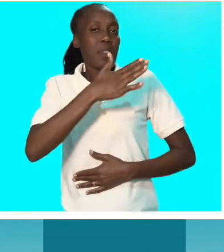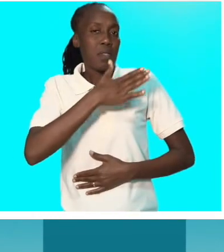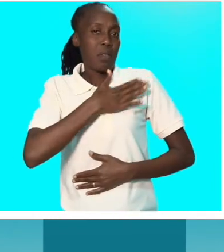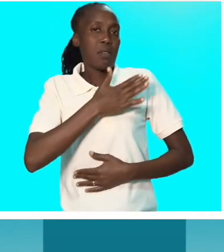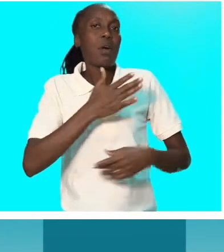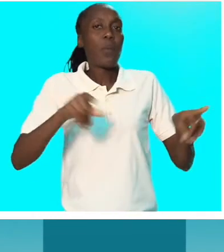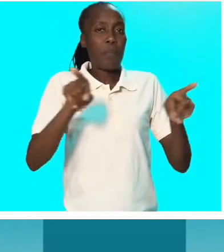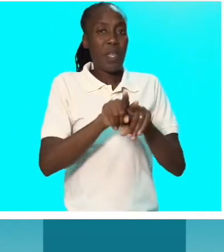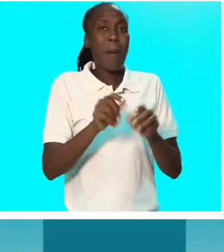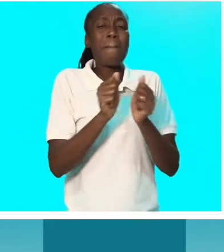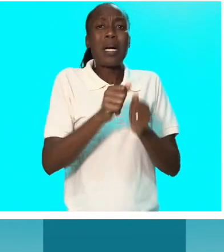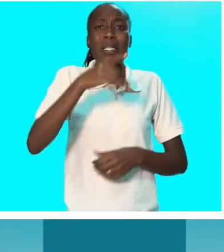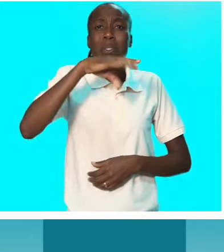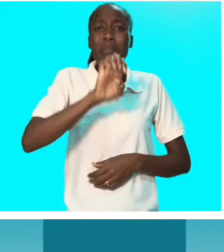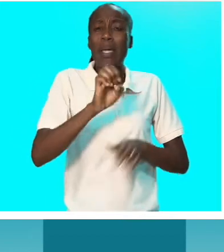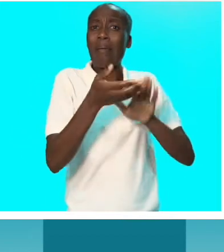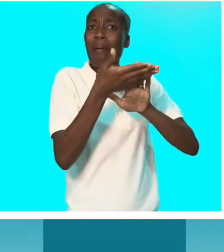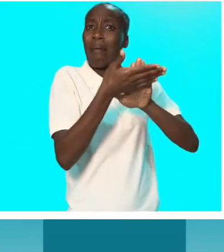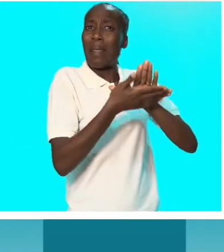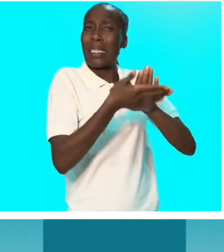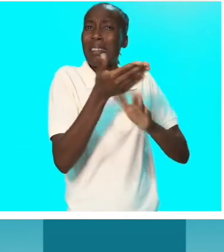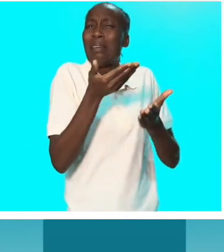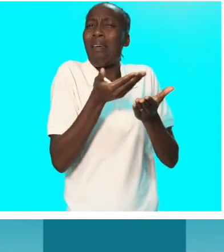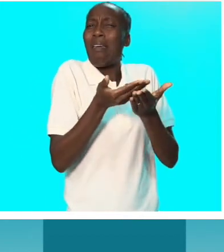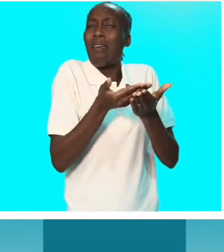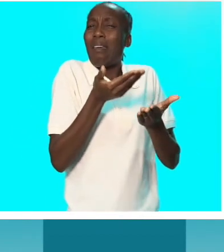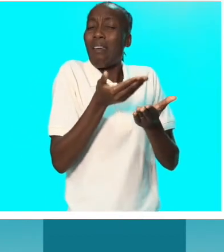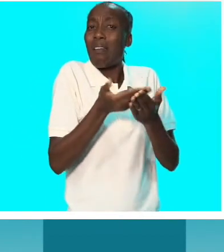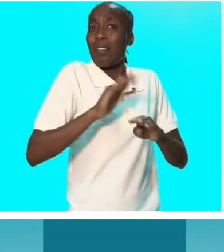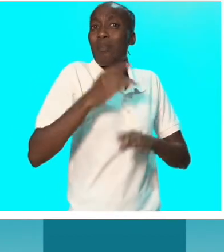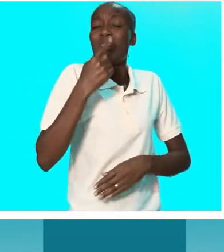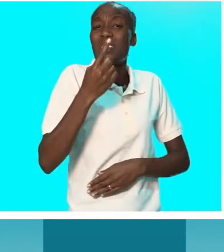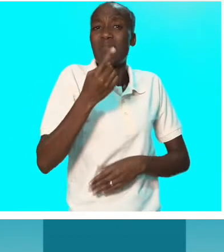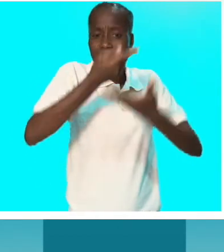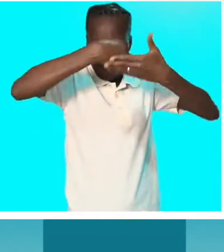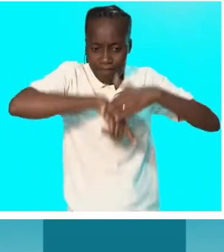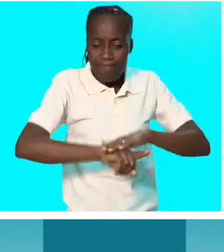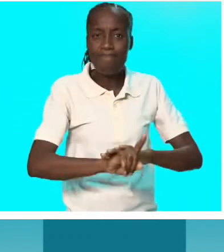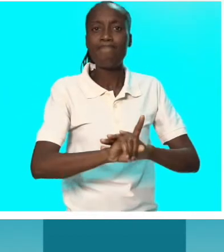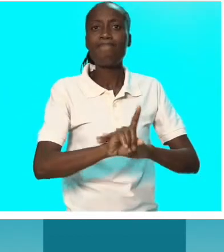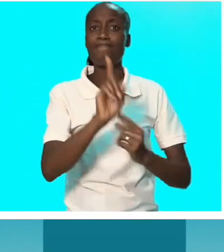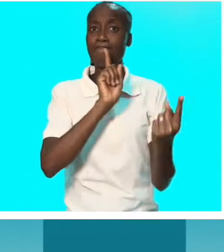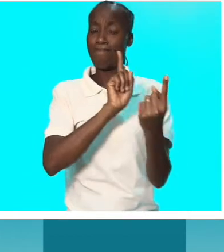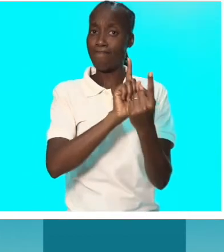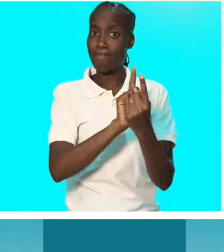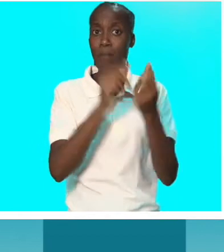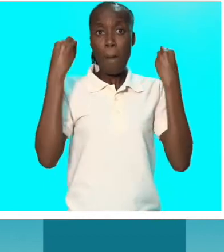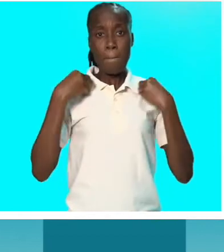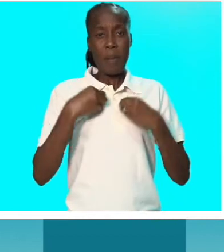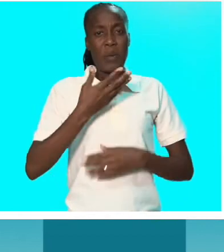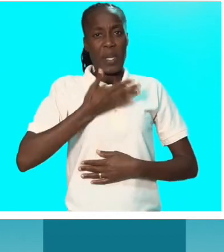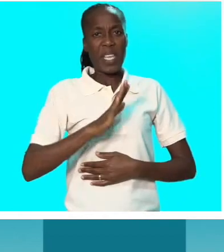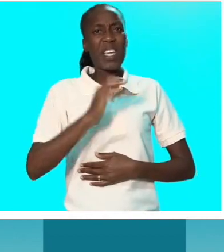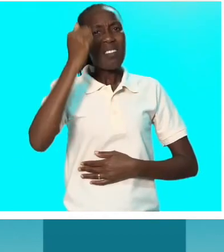atenção já há muito tempo. Mas esta parte de aquecer os pés foi a causa pela qual eu procurei os médicos, para procurar o que